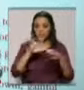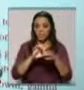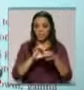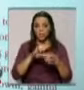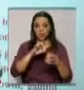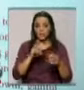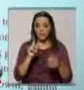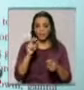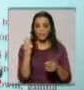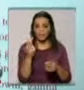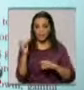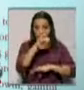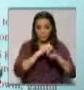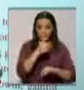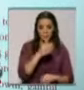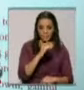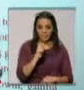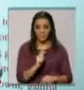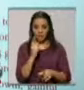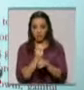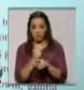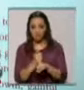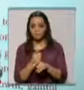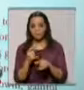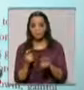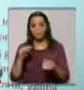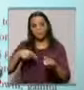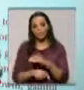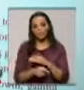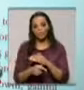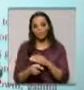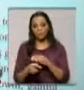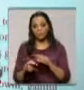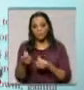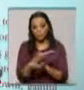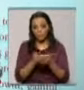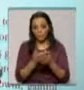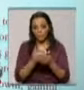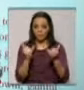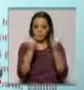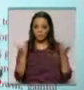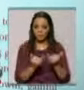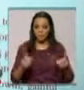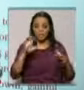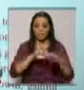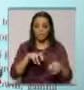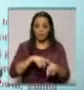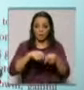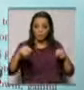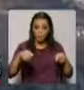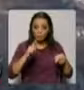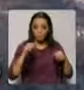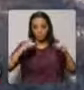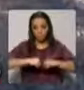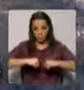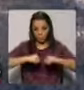e do BC e e o mesmo espírito com o fundo monetário internacional durante o período da extensão do acordo ou